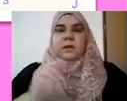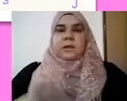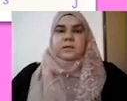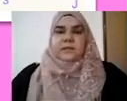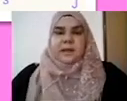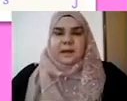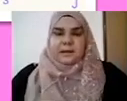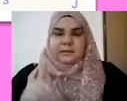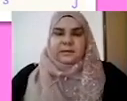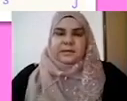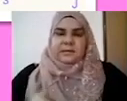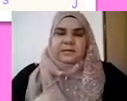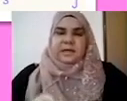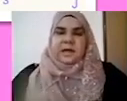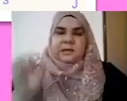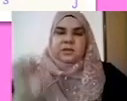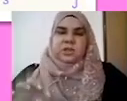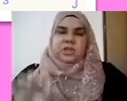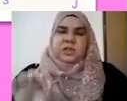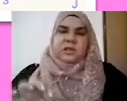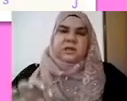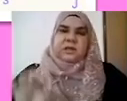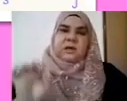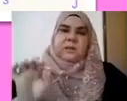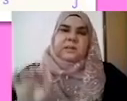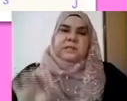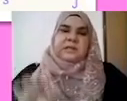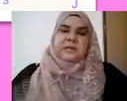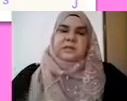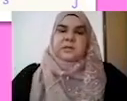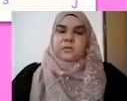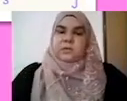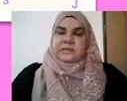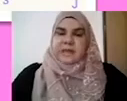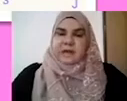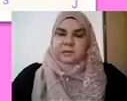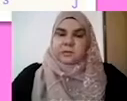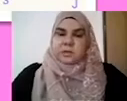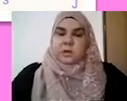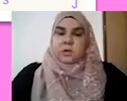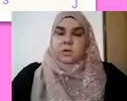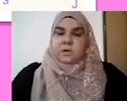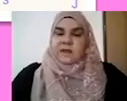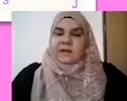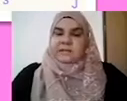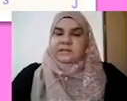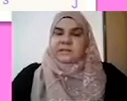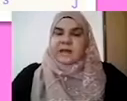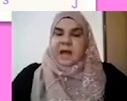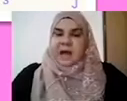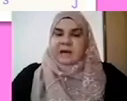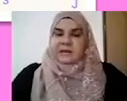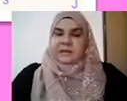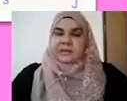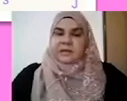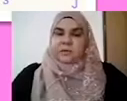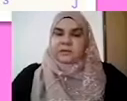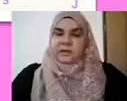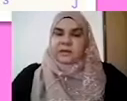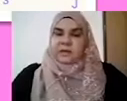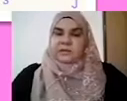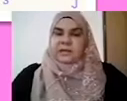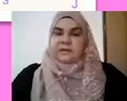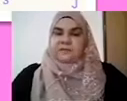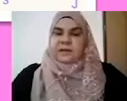um. Nesse caso, a gente tem que prestar atenção nos lados. O vértice A, que tem